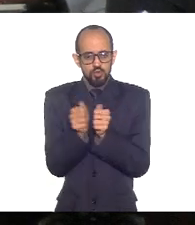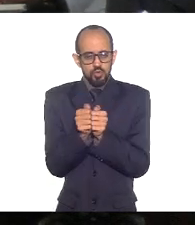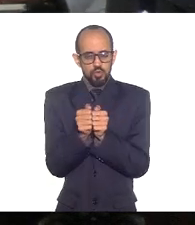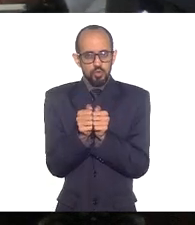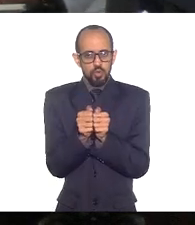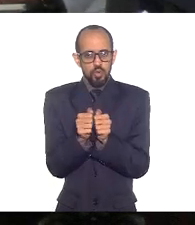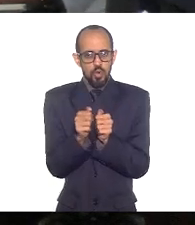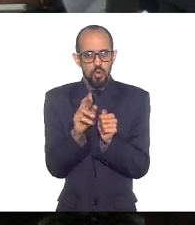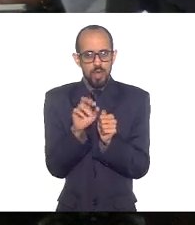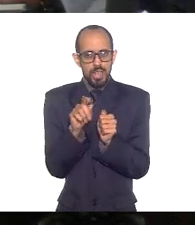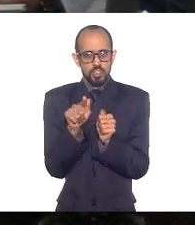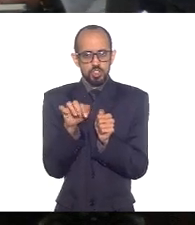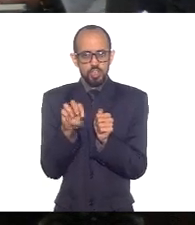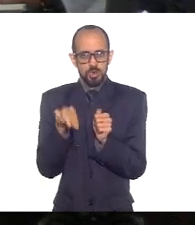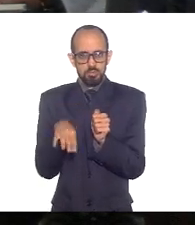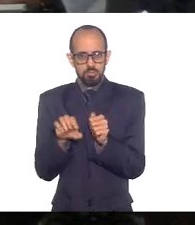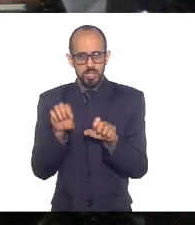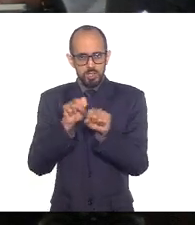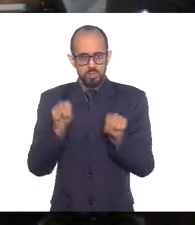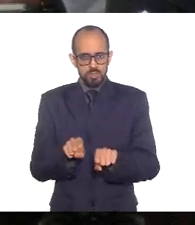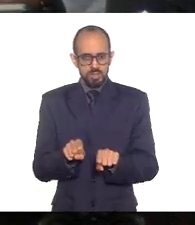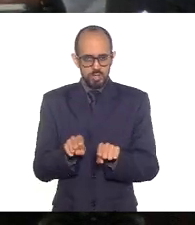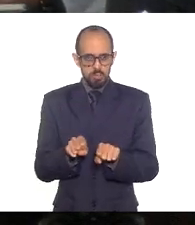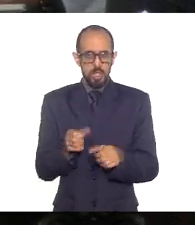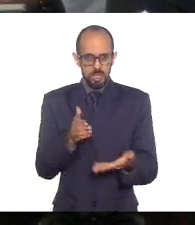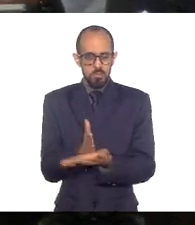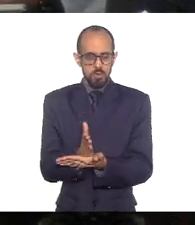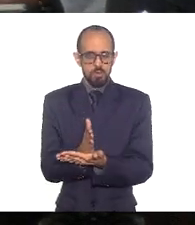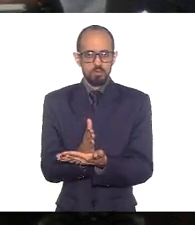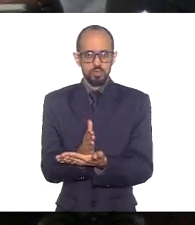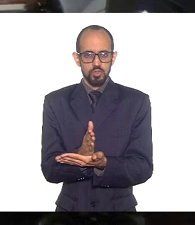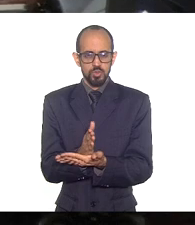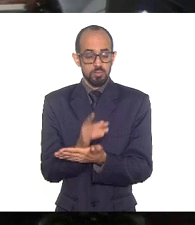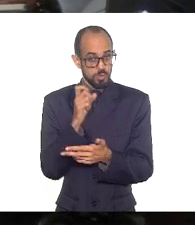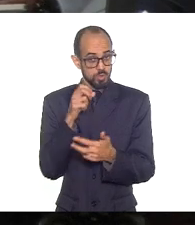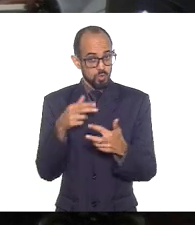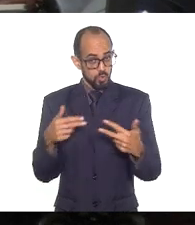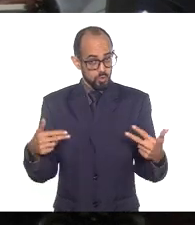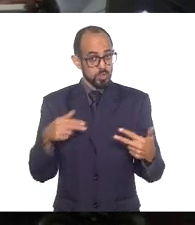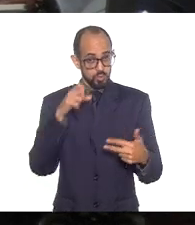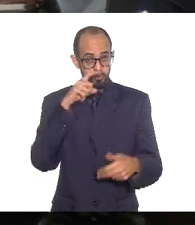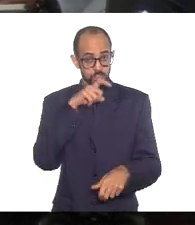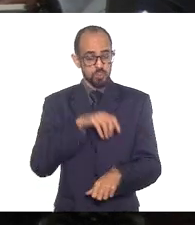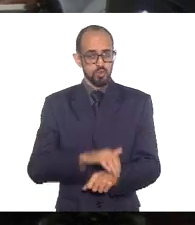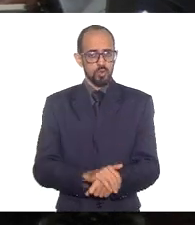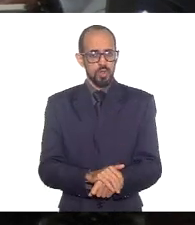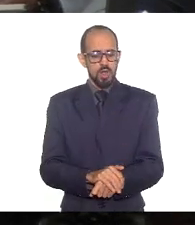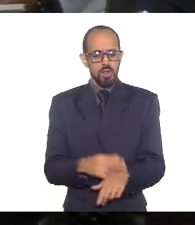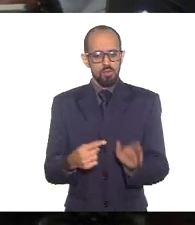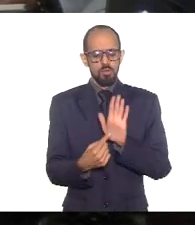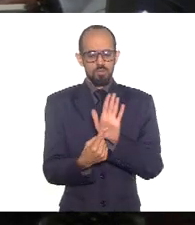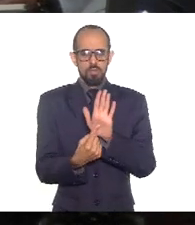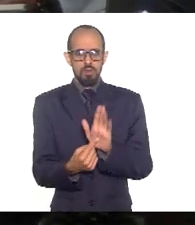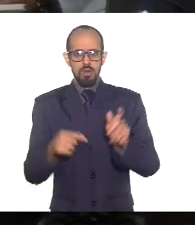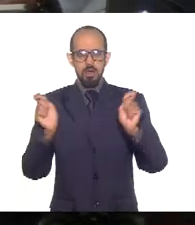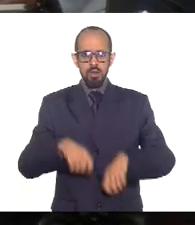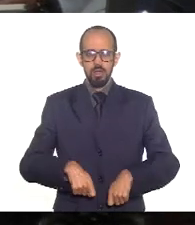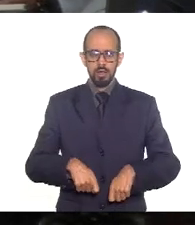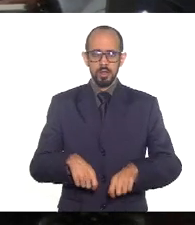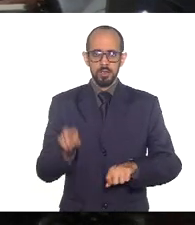aprovamos no regime coisa difícil é tão mostramos com isso seria possível